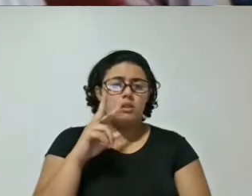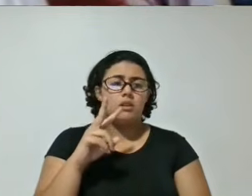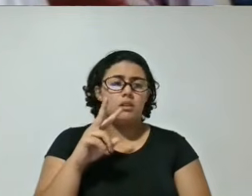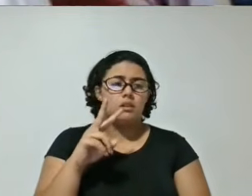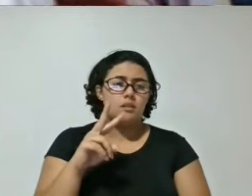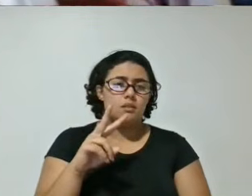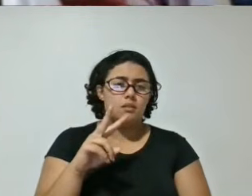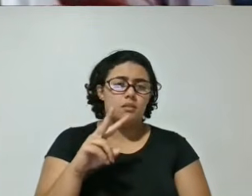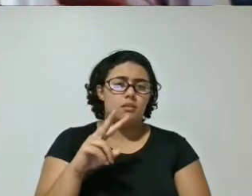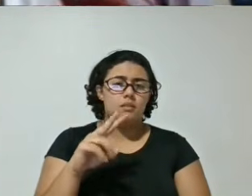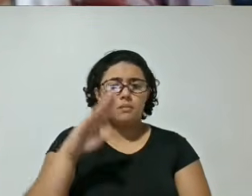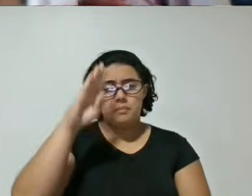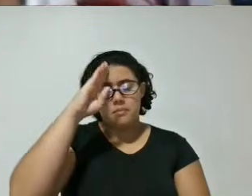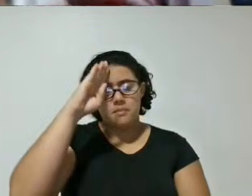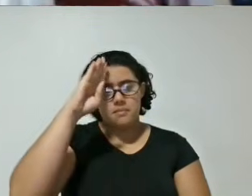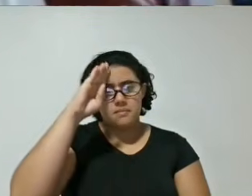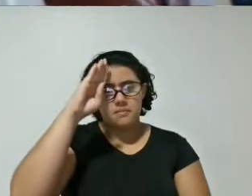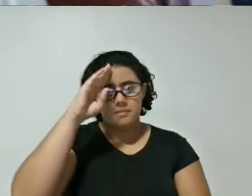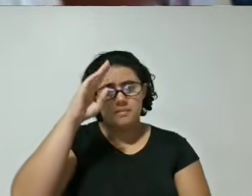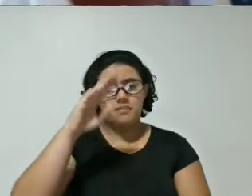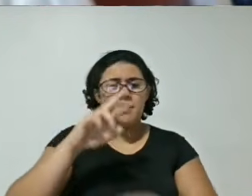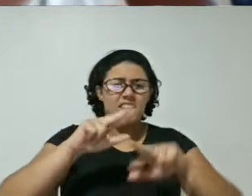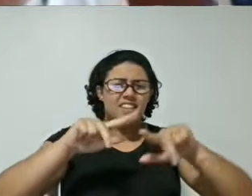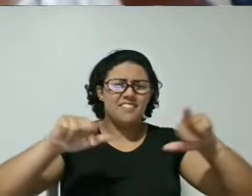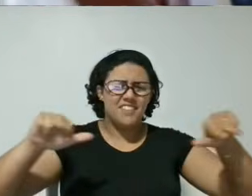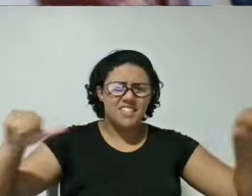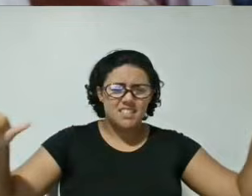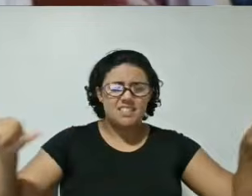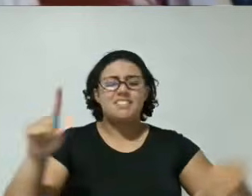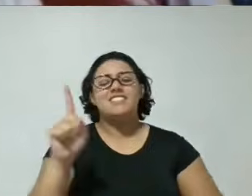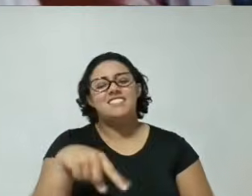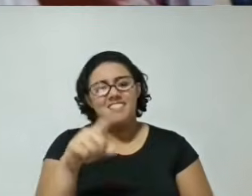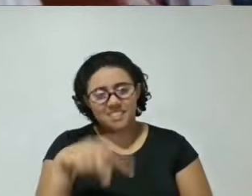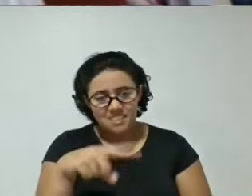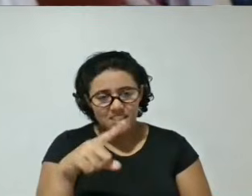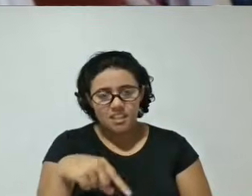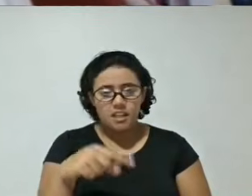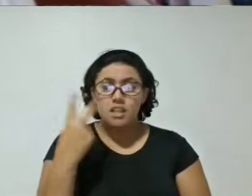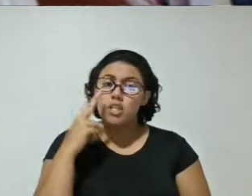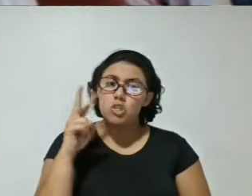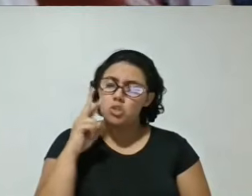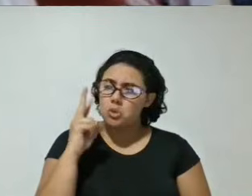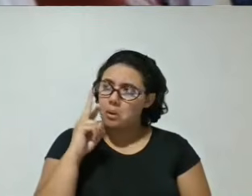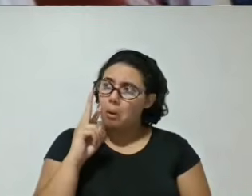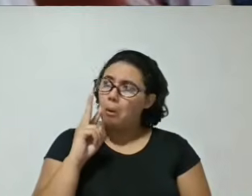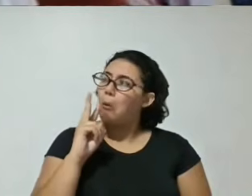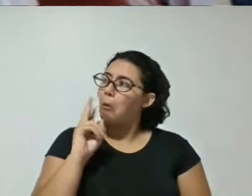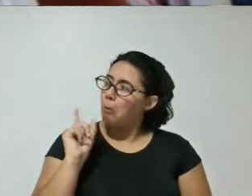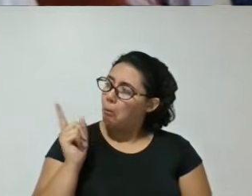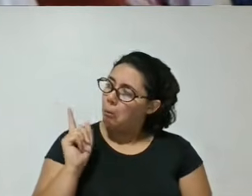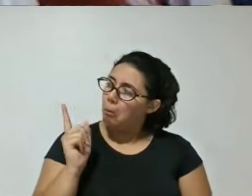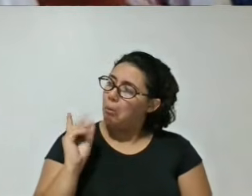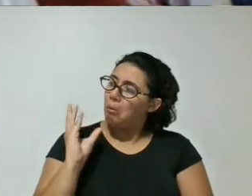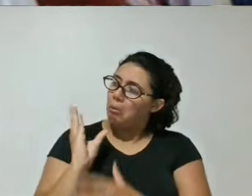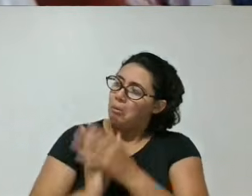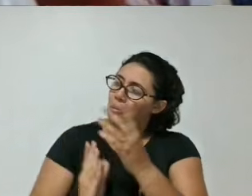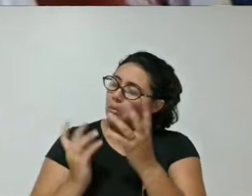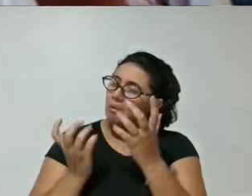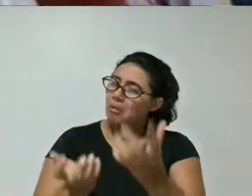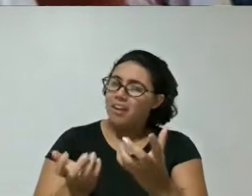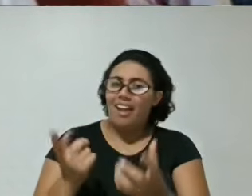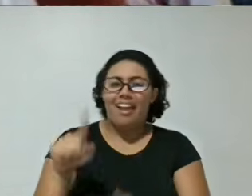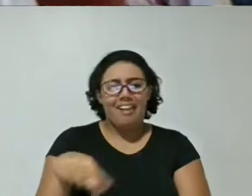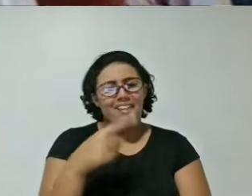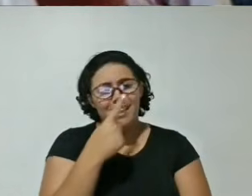país que tem essa história... A história nunca foi tão espiral, assim, né? É muito, muito nítido isso, né?